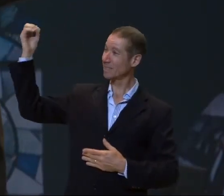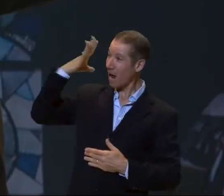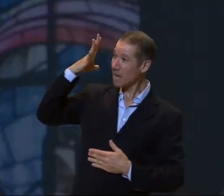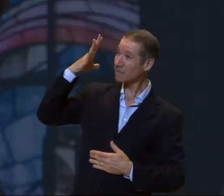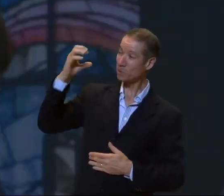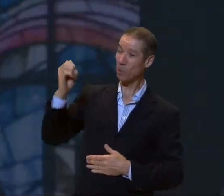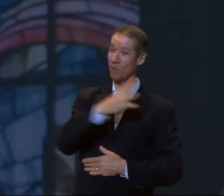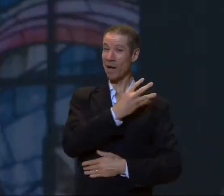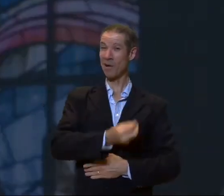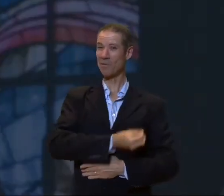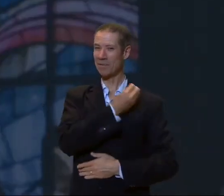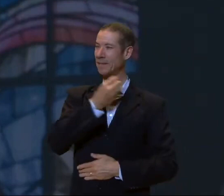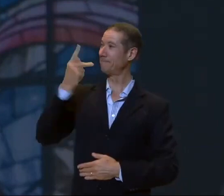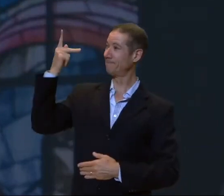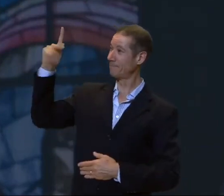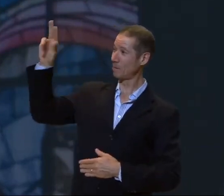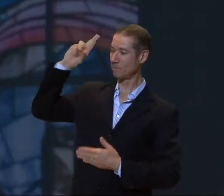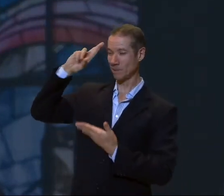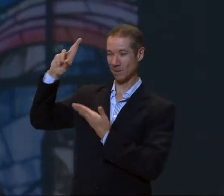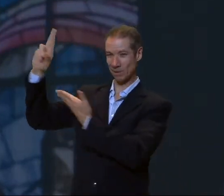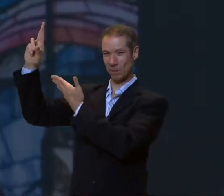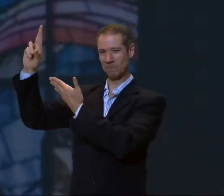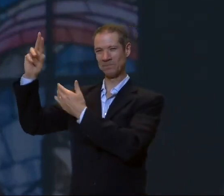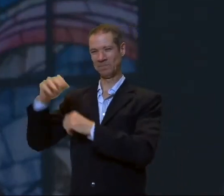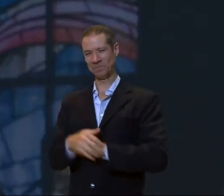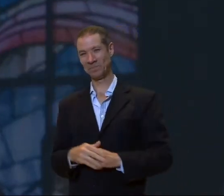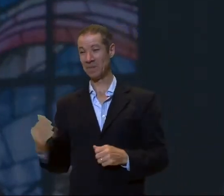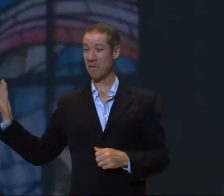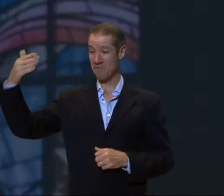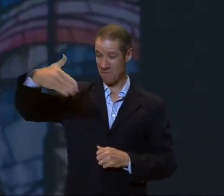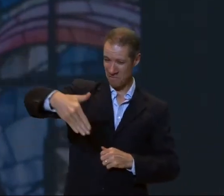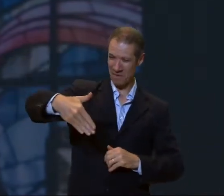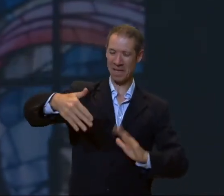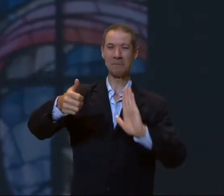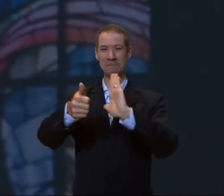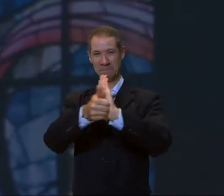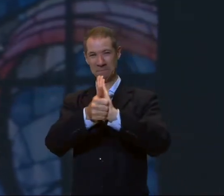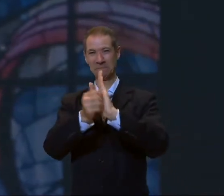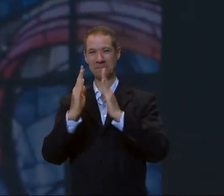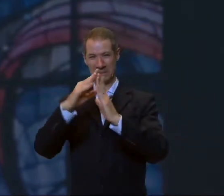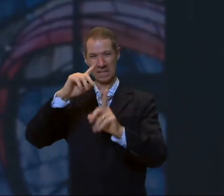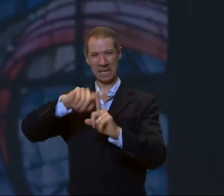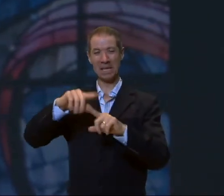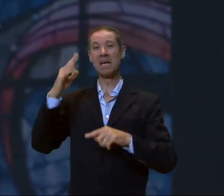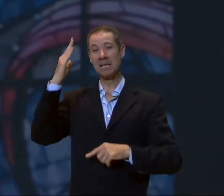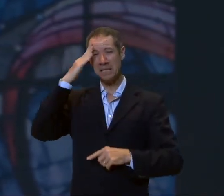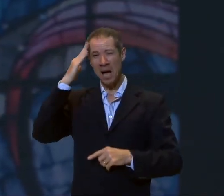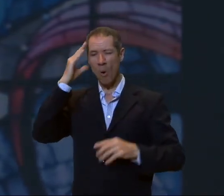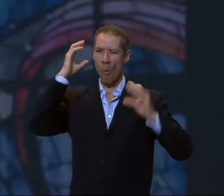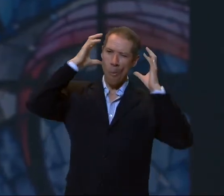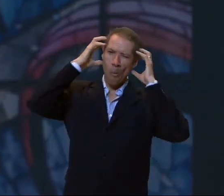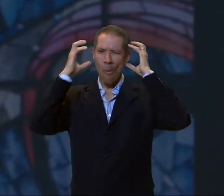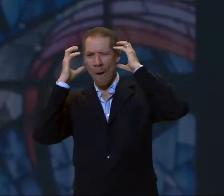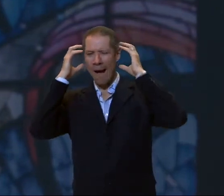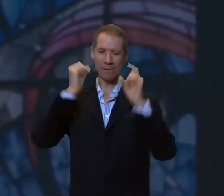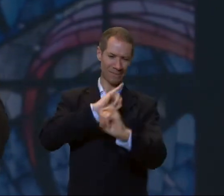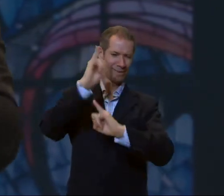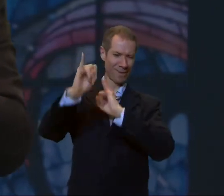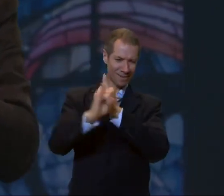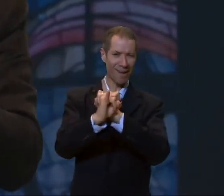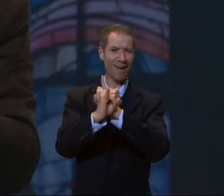vida no Senhor. Talvez você veio a essa casa, talvez você está me ouvindo pelo rádio, pela